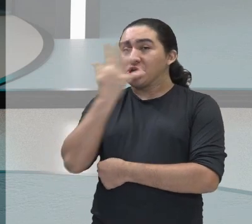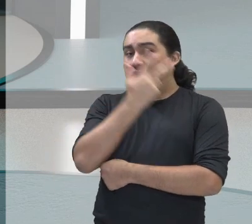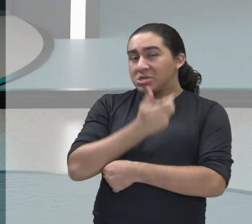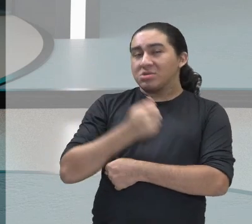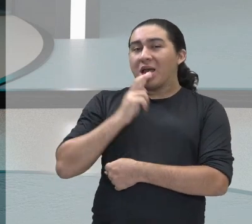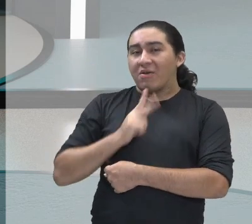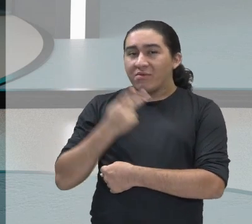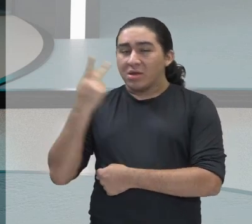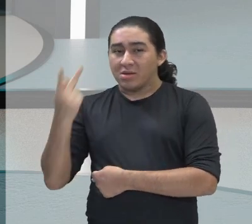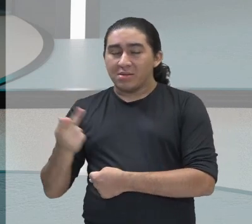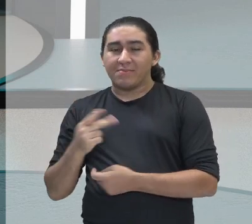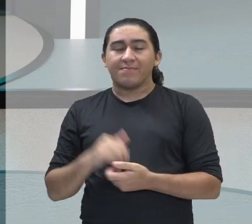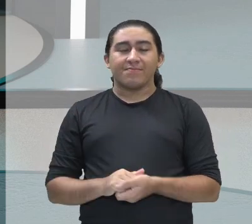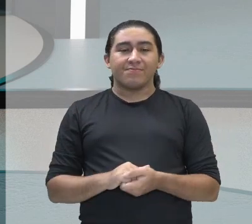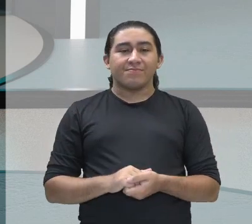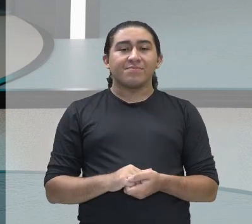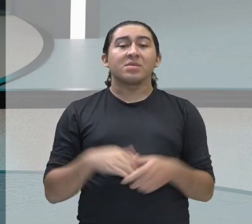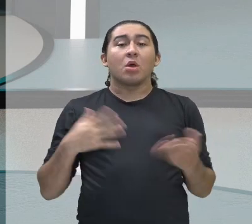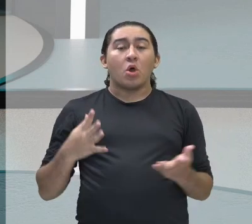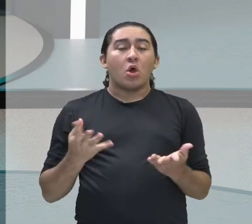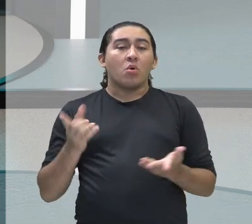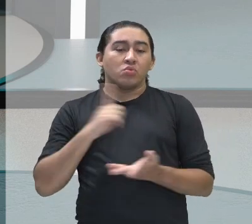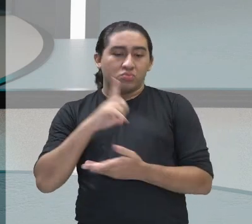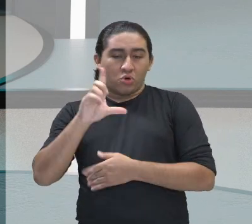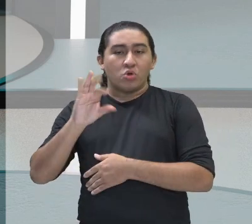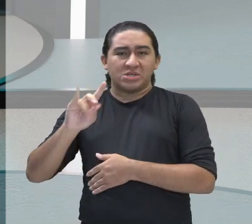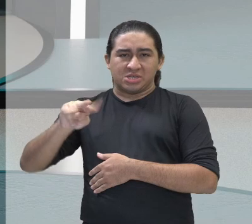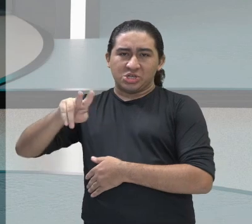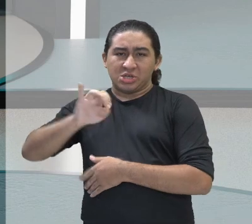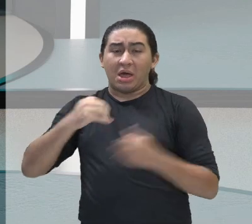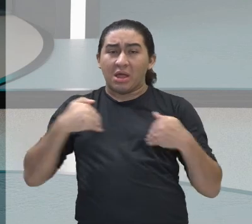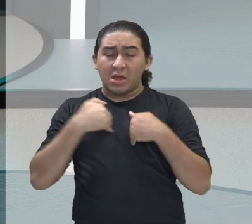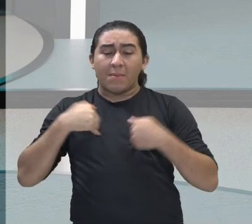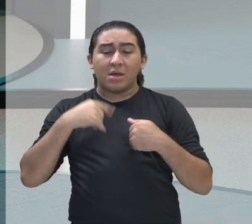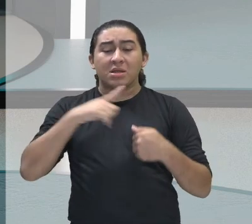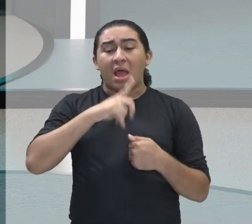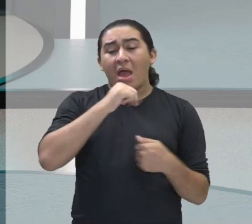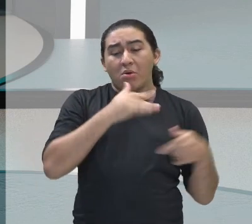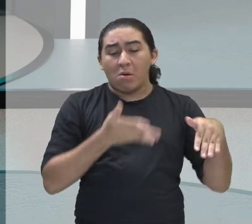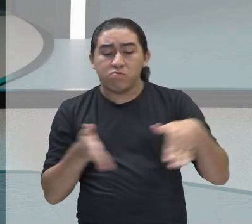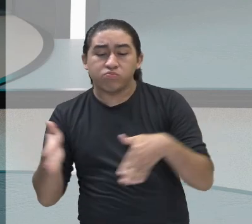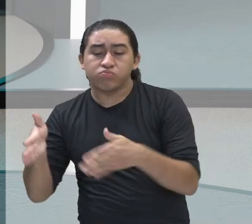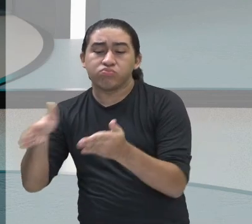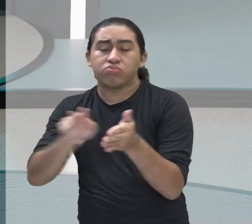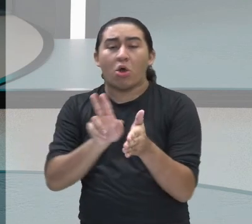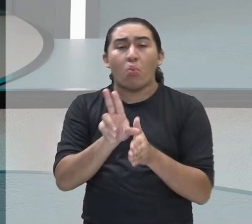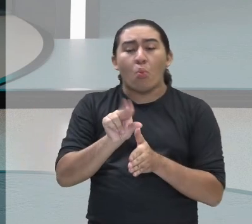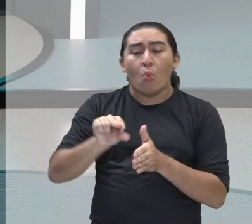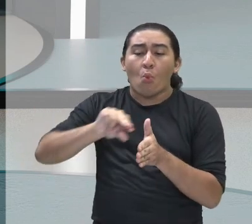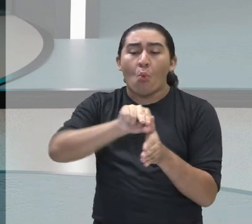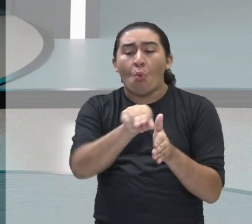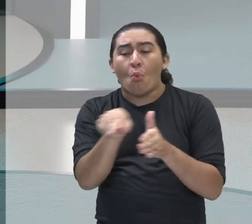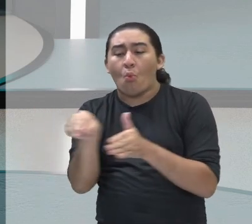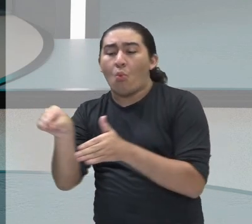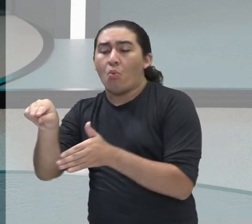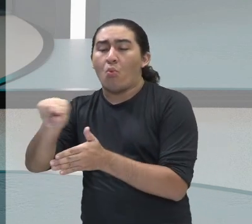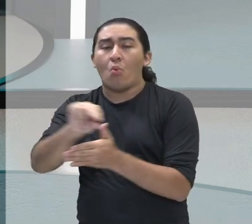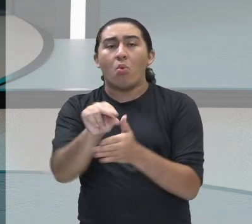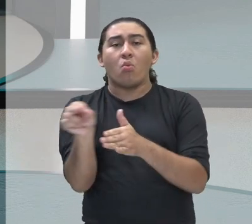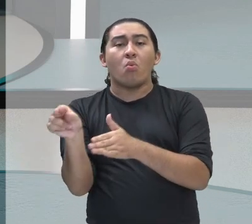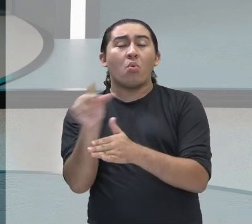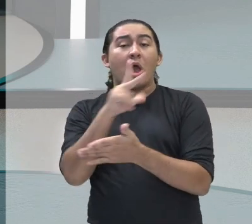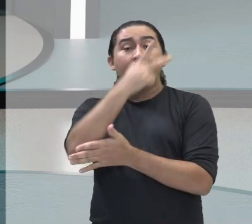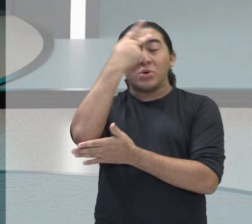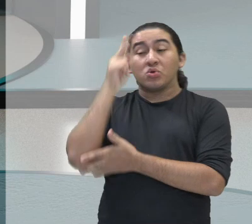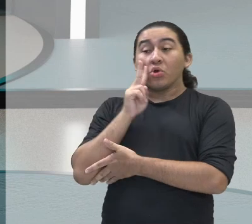aqui. O gracioso cisne deslizou pela água, né, atravessando o tranquilo lago, ou lago tranquilo,